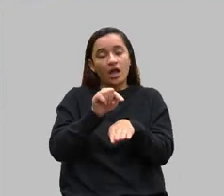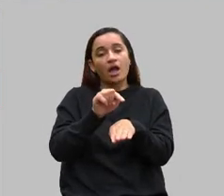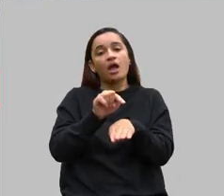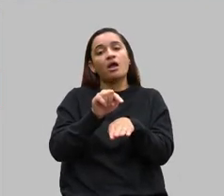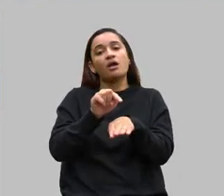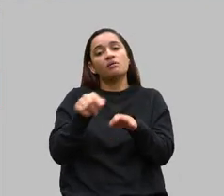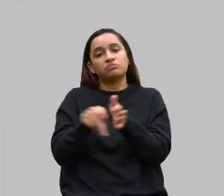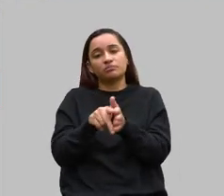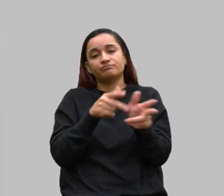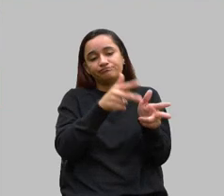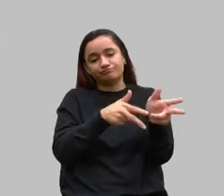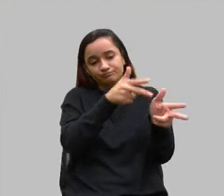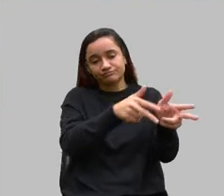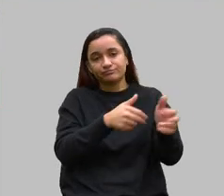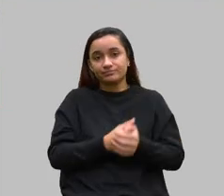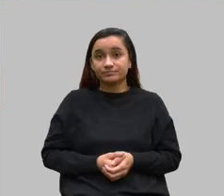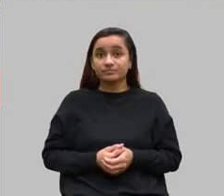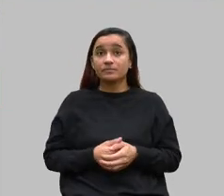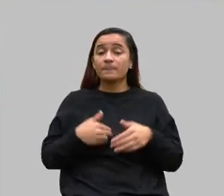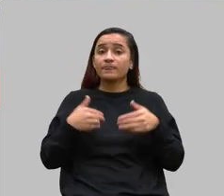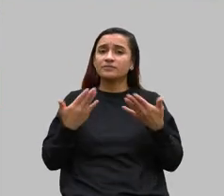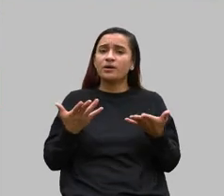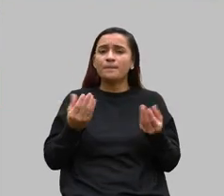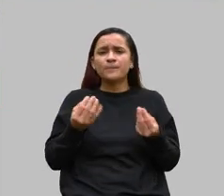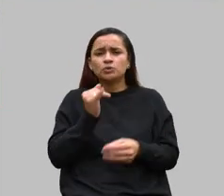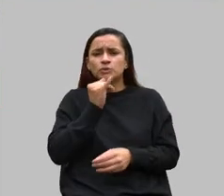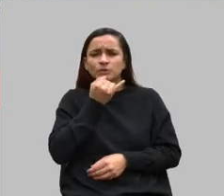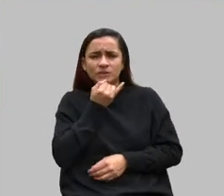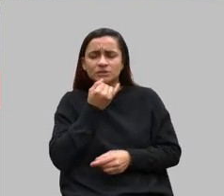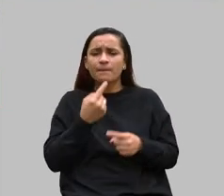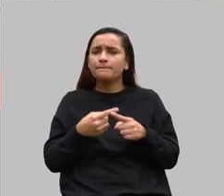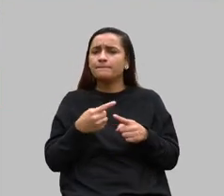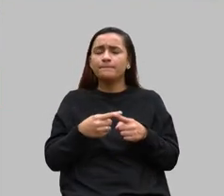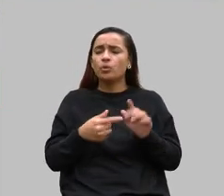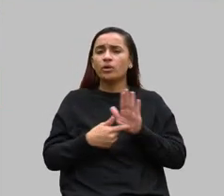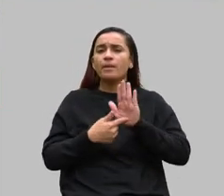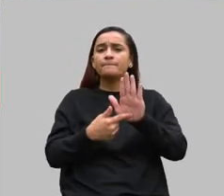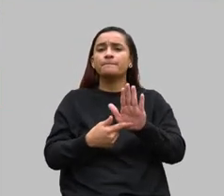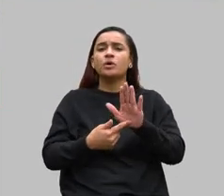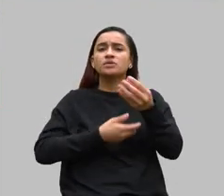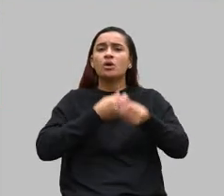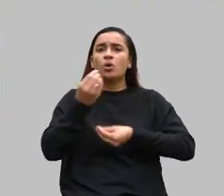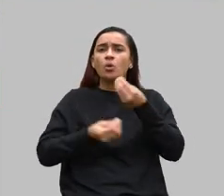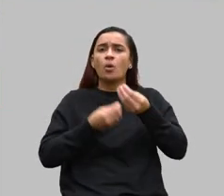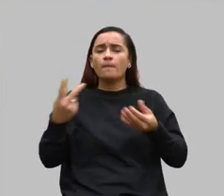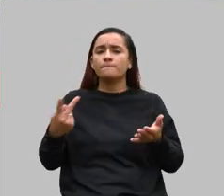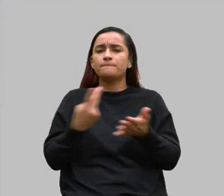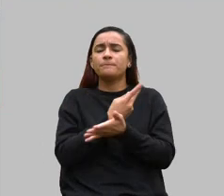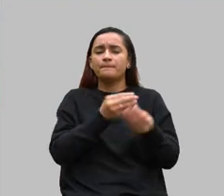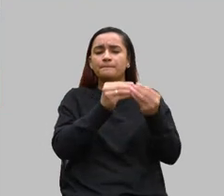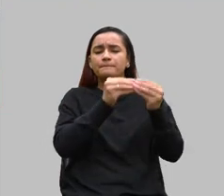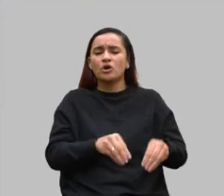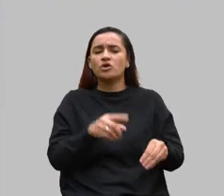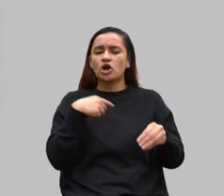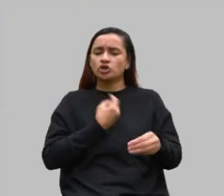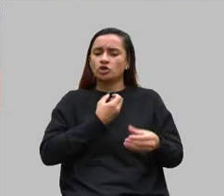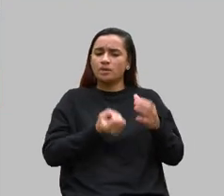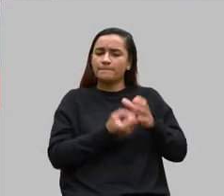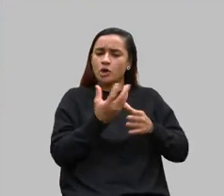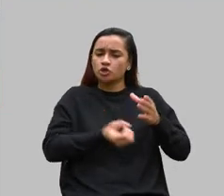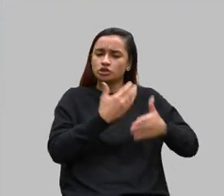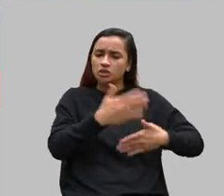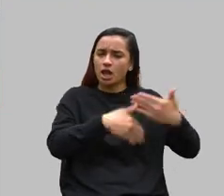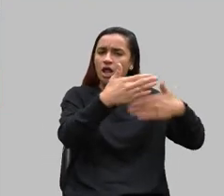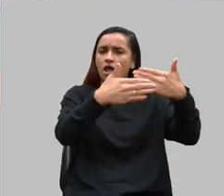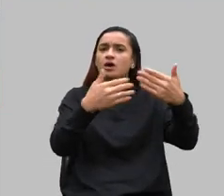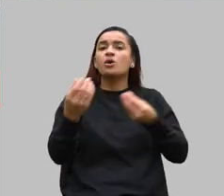ferrovias né Isso é muito triste porque isso diz diretamente Impacto a nossa produtividade né ao custo Brasil né